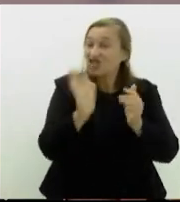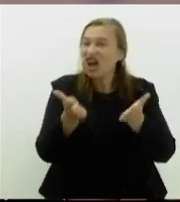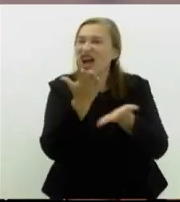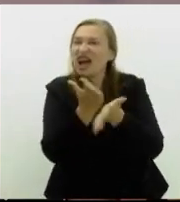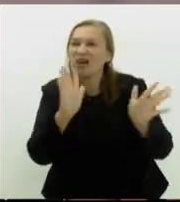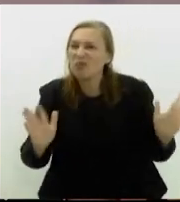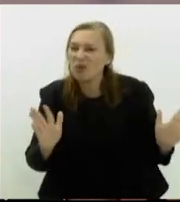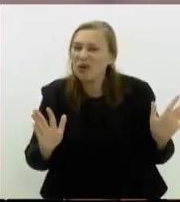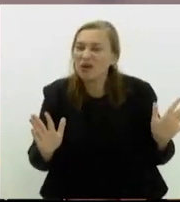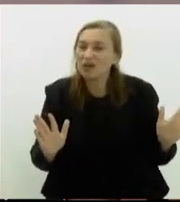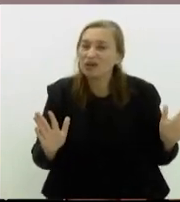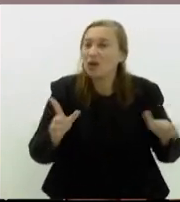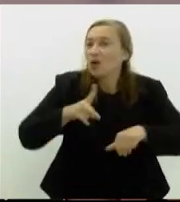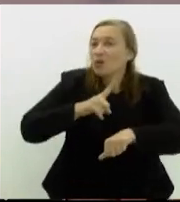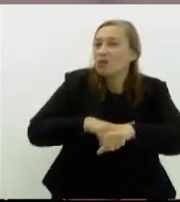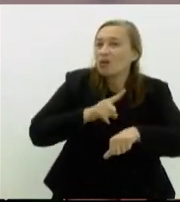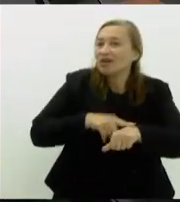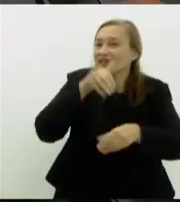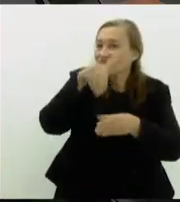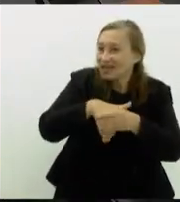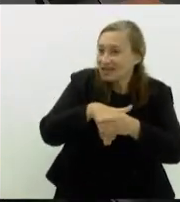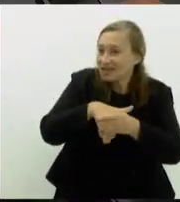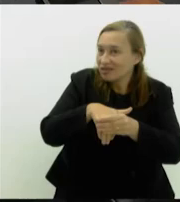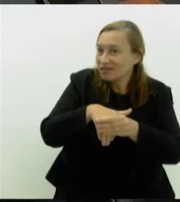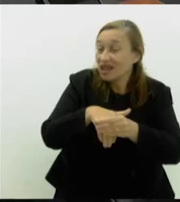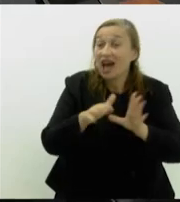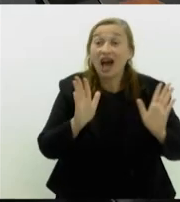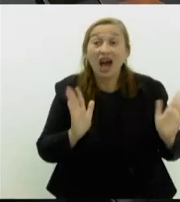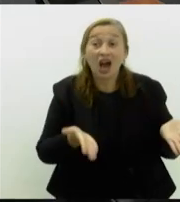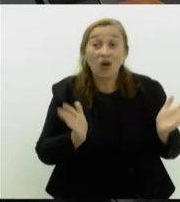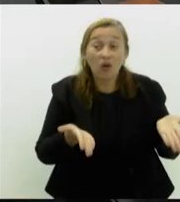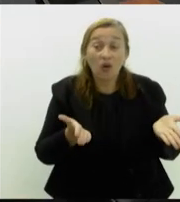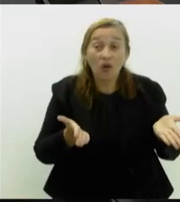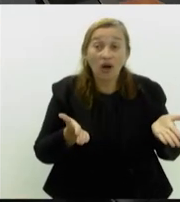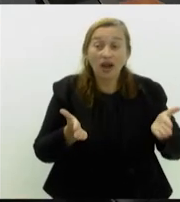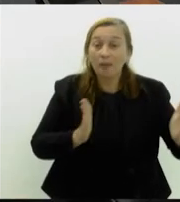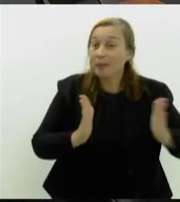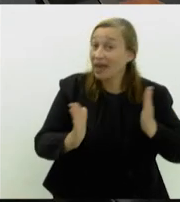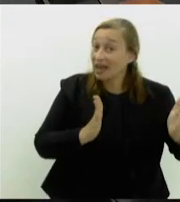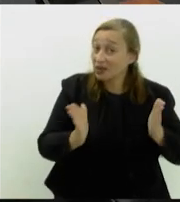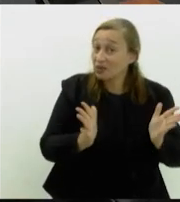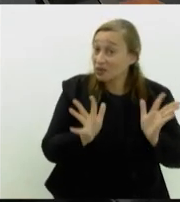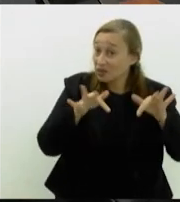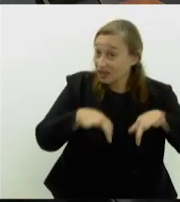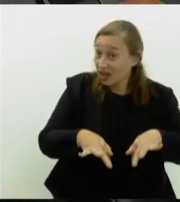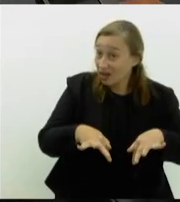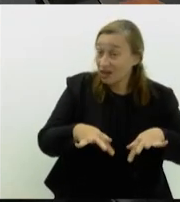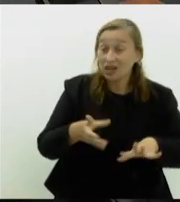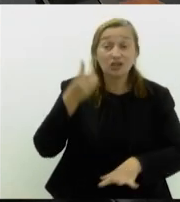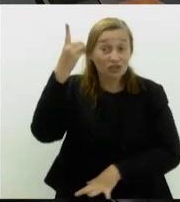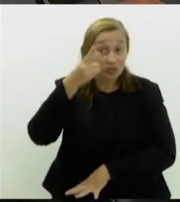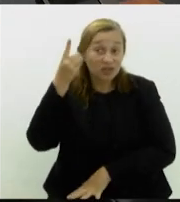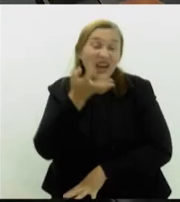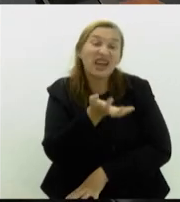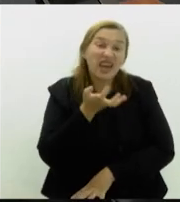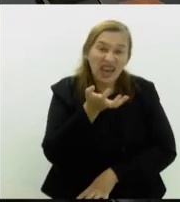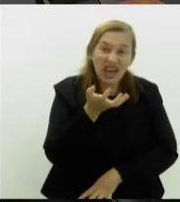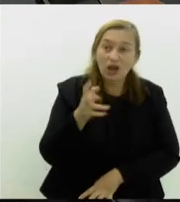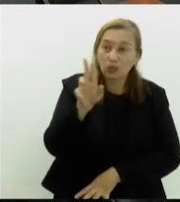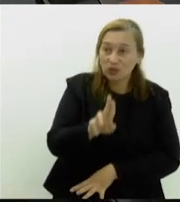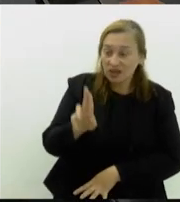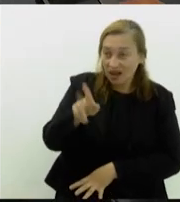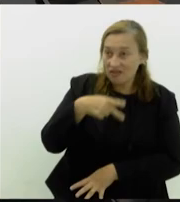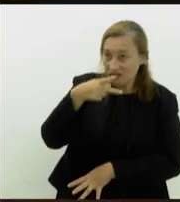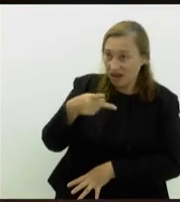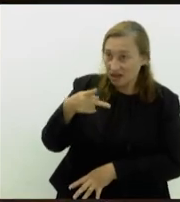o momento da votação. Agora é o que a gente chama de expediente final, e os deputados que querem estão